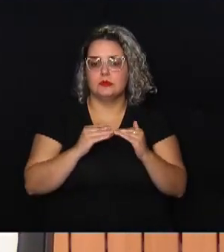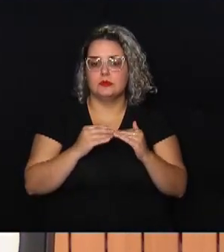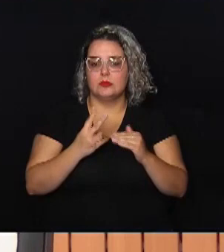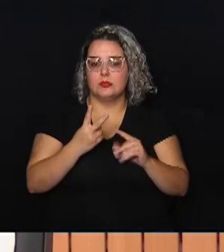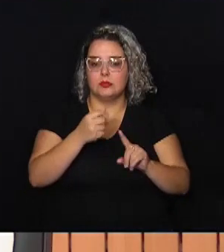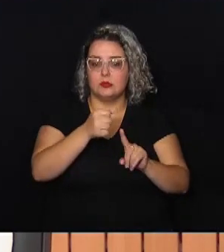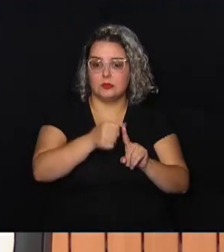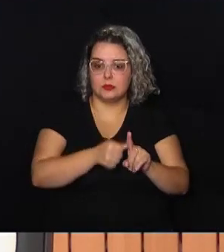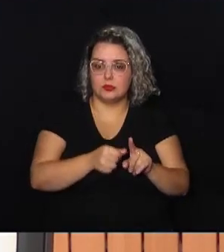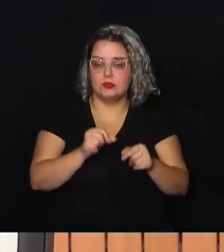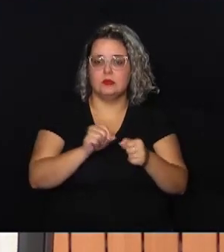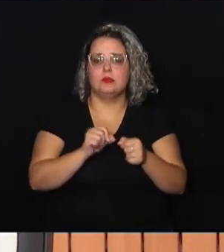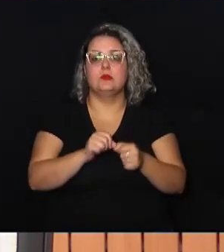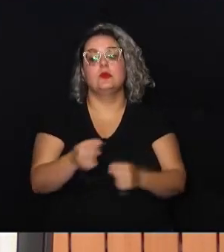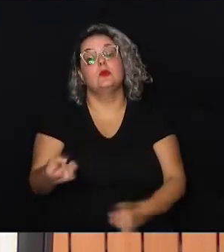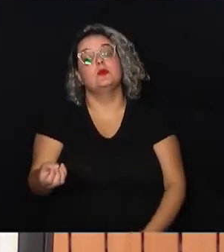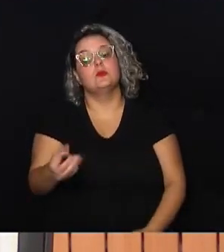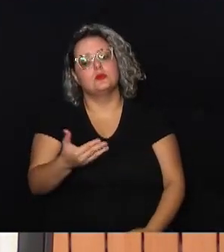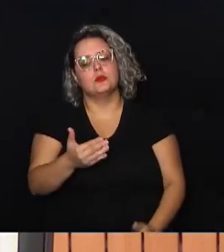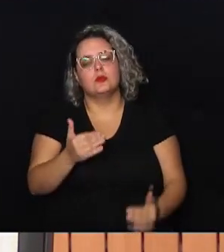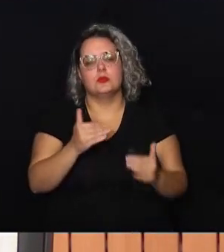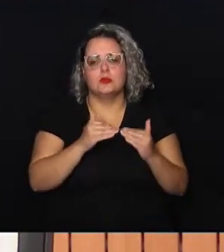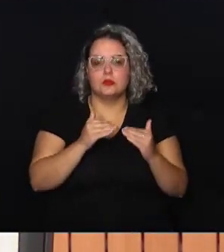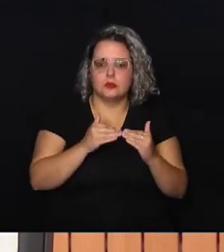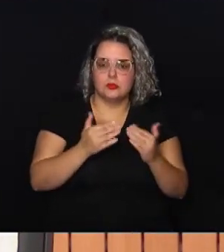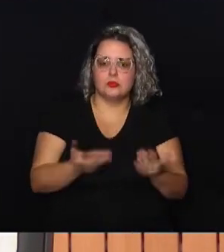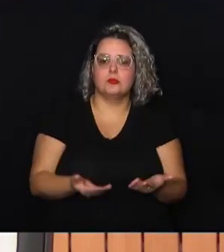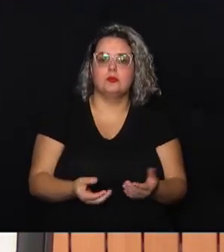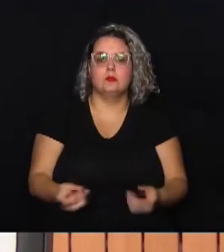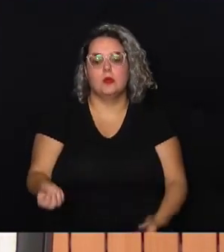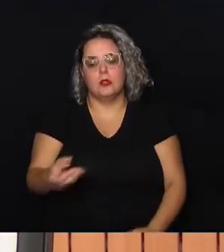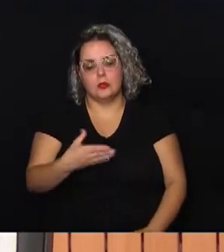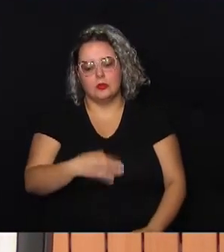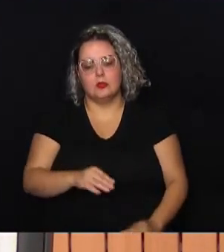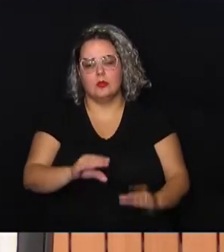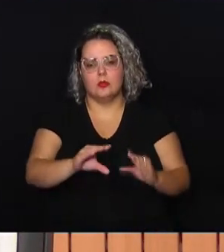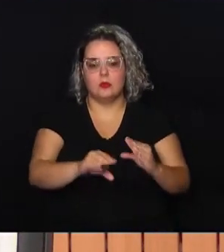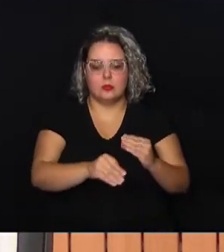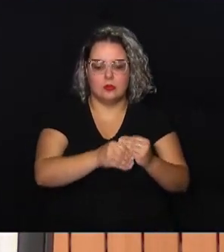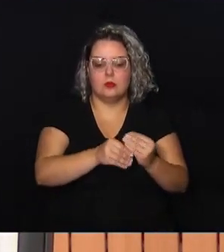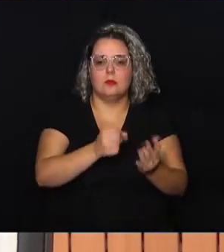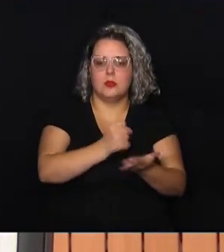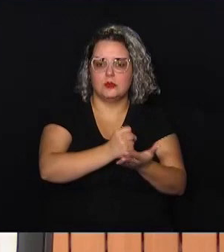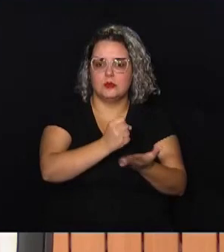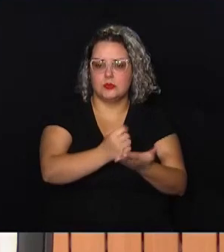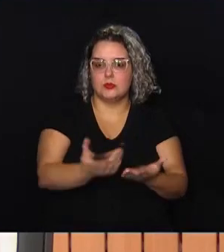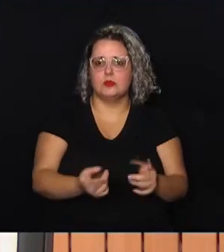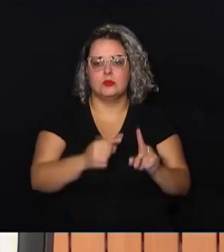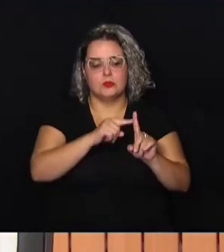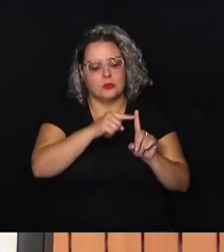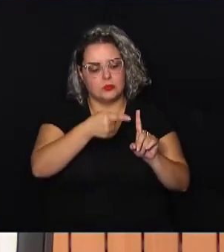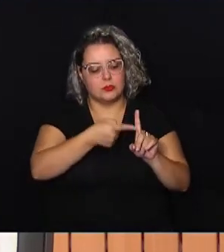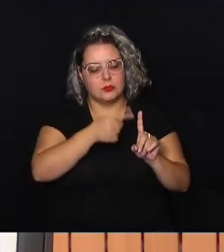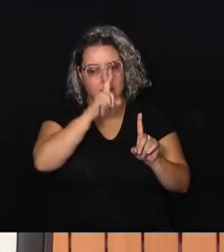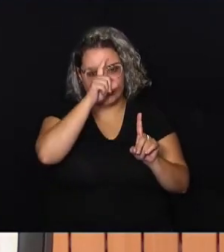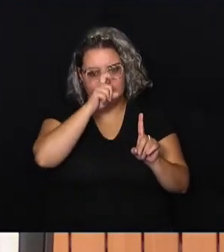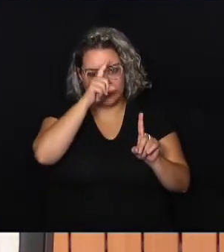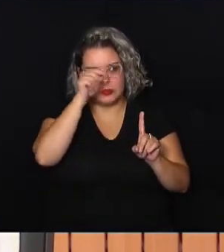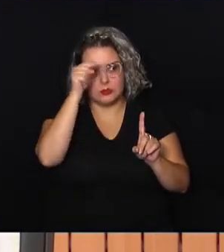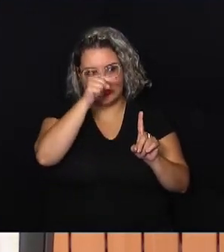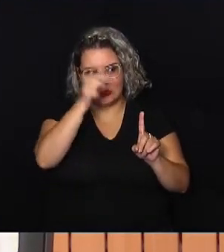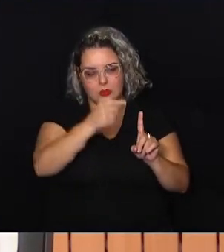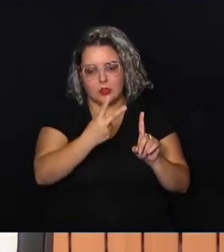nós fizemos um novo acordo, colocamos uma nova emenda dentro da maternidade há 2